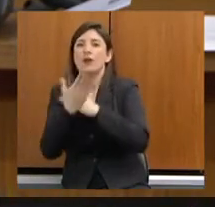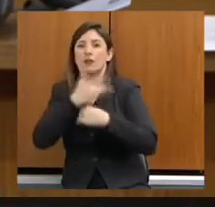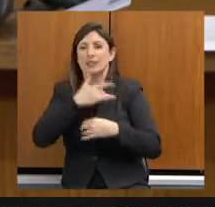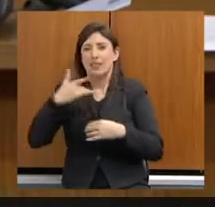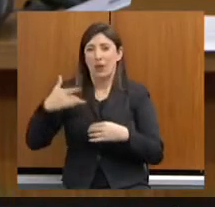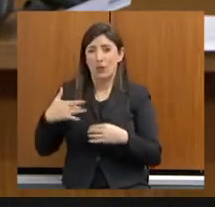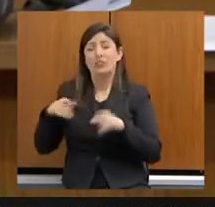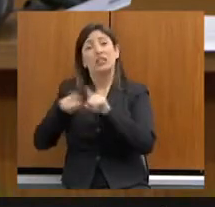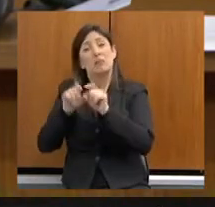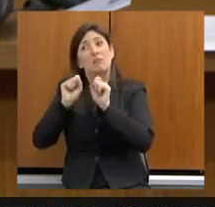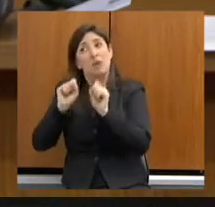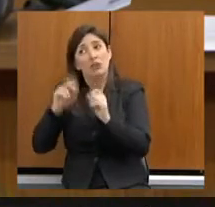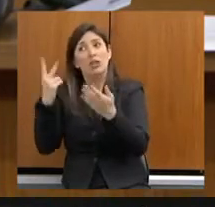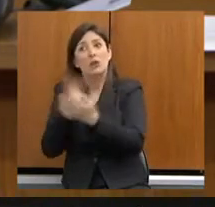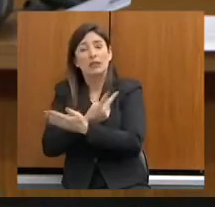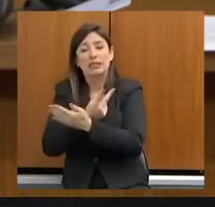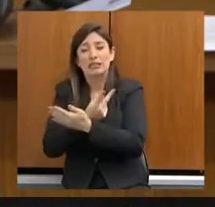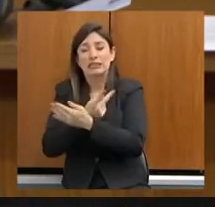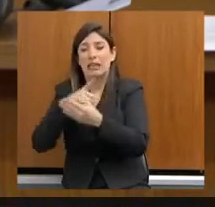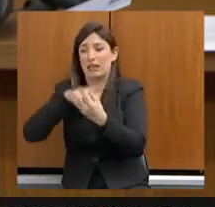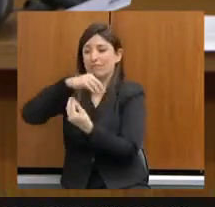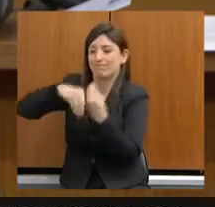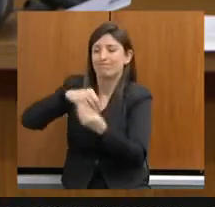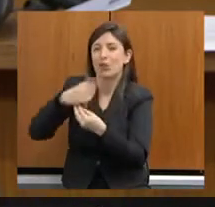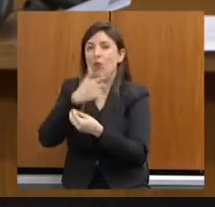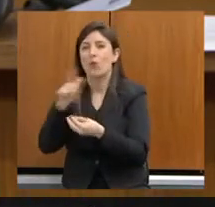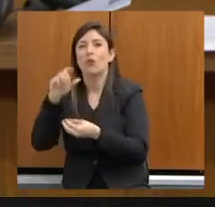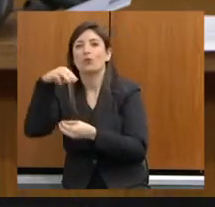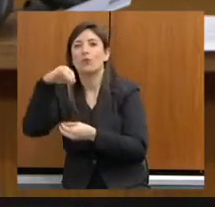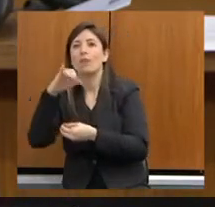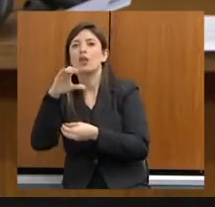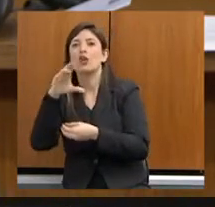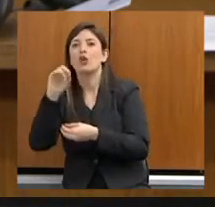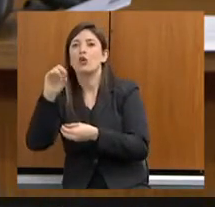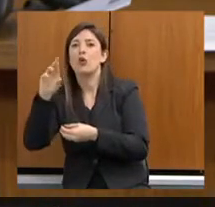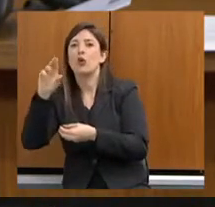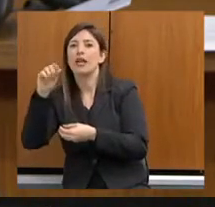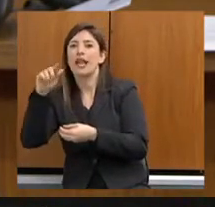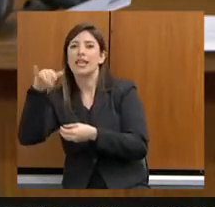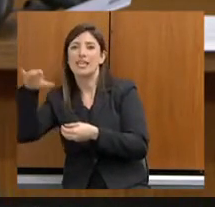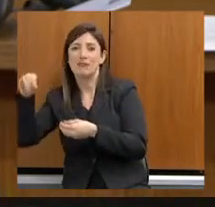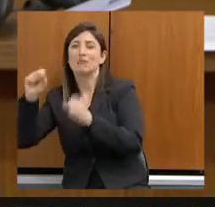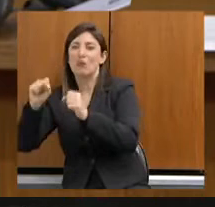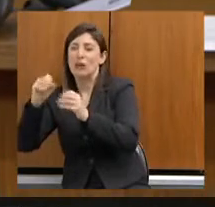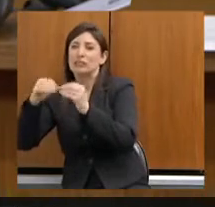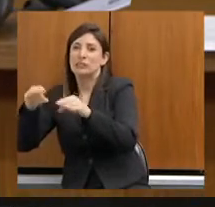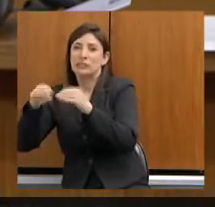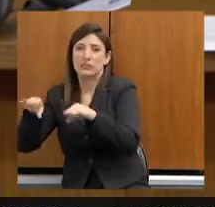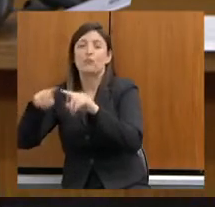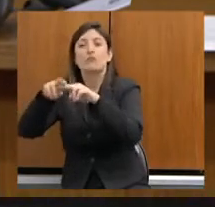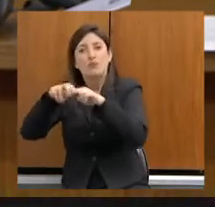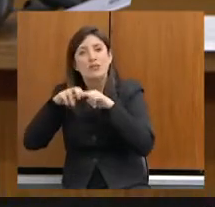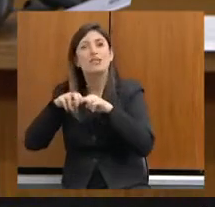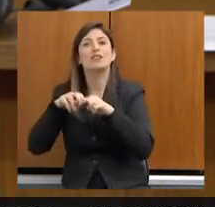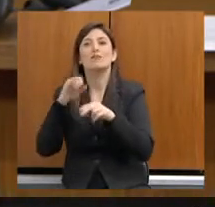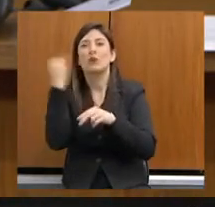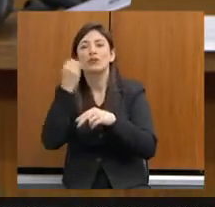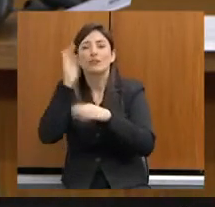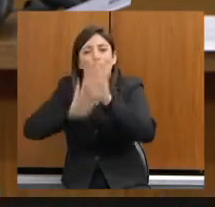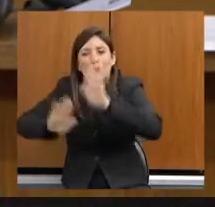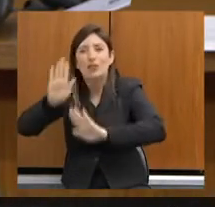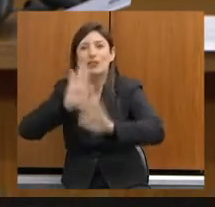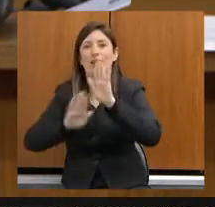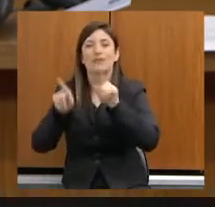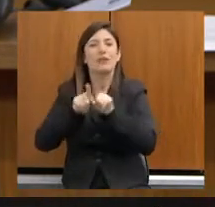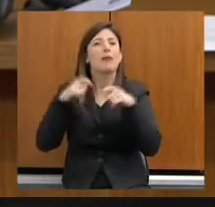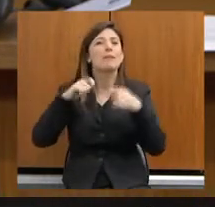de ter organismos que não tem a mesma fração então por isso que a gente tanto cuidado e outra coisa que a gente precisa entender também